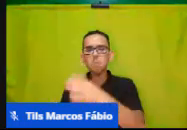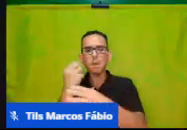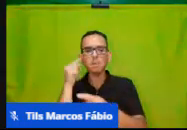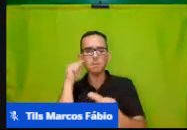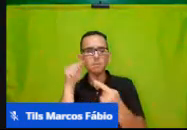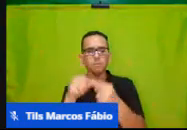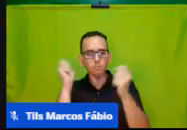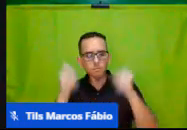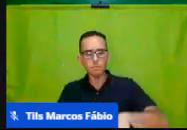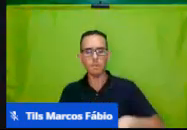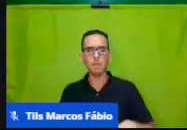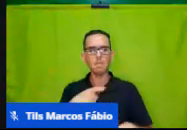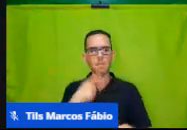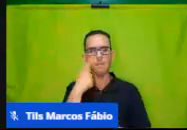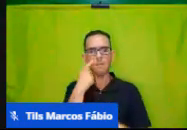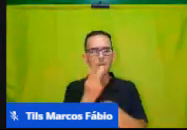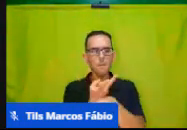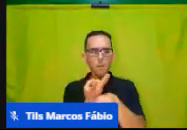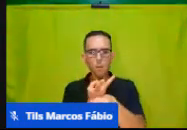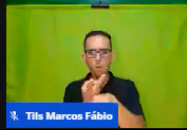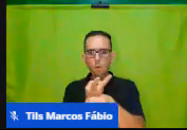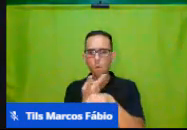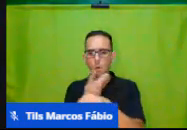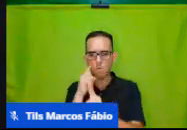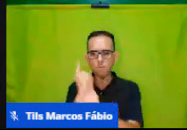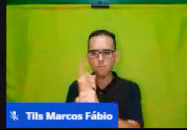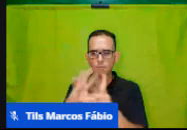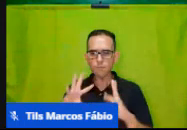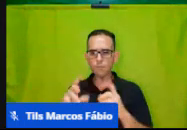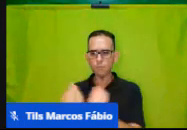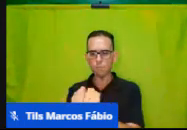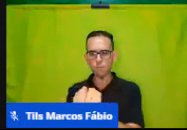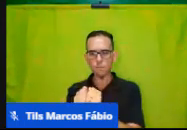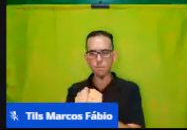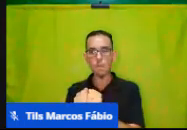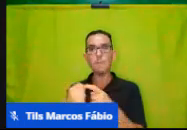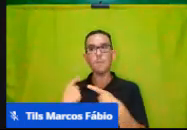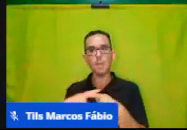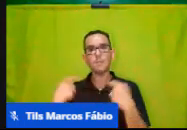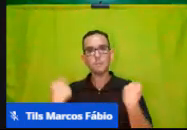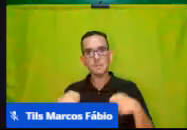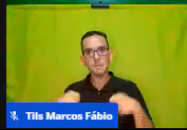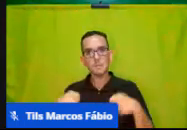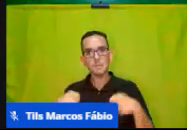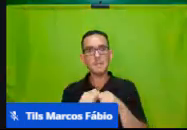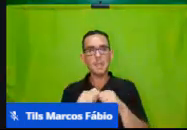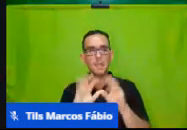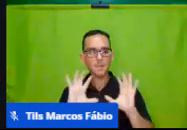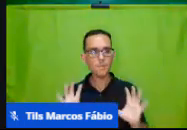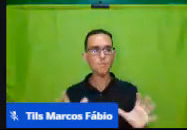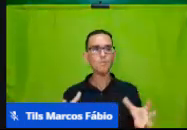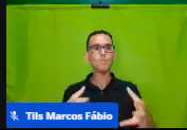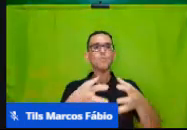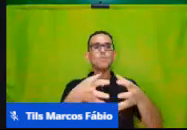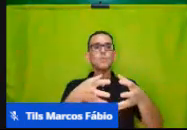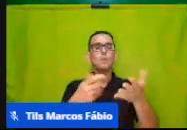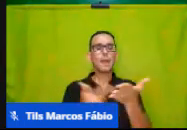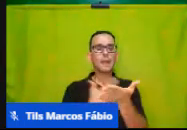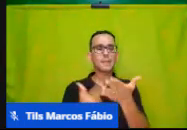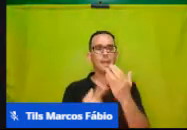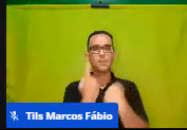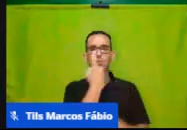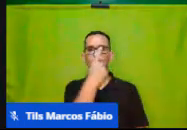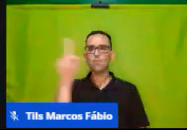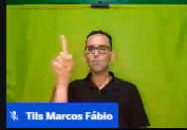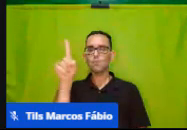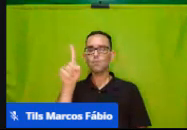estávamos procurando atender essas realidades todas, porque nós temos que fazer um caderno para a rede inteira e daí fica difícil a gente olhar para a